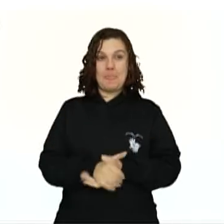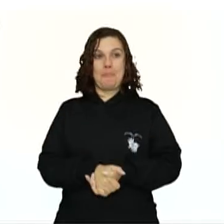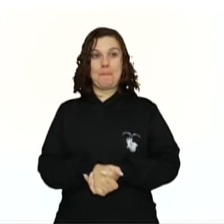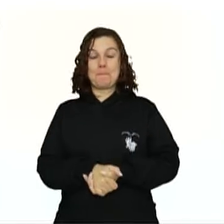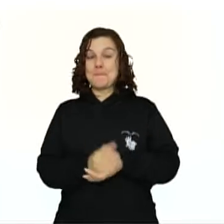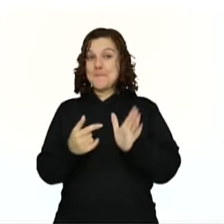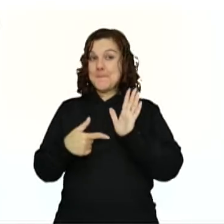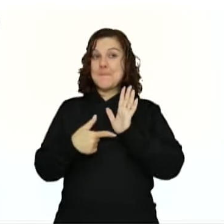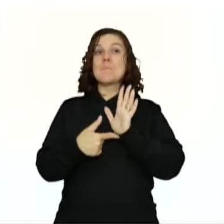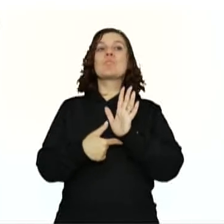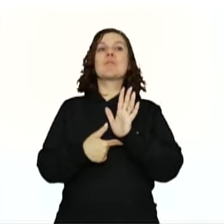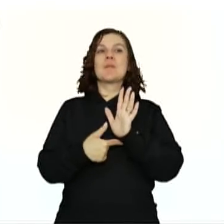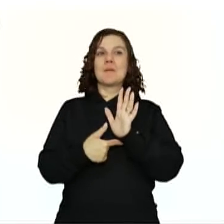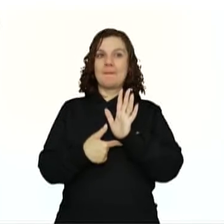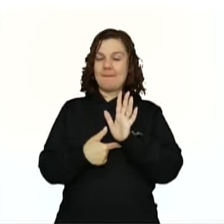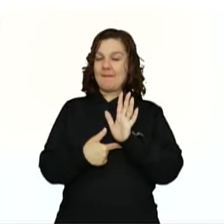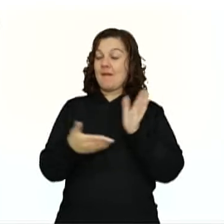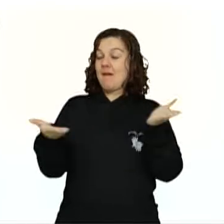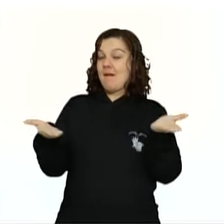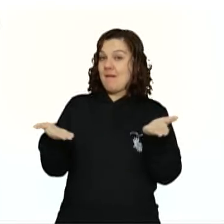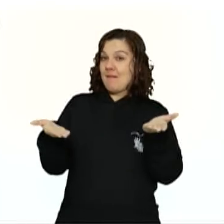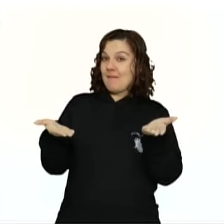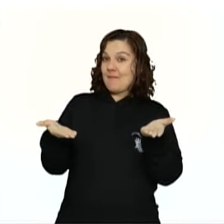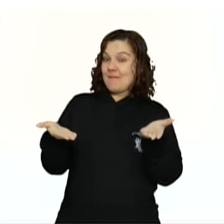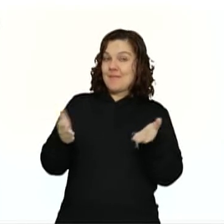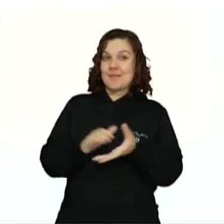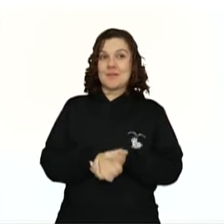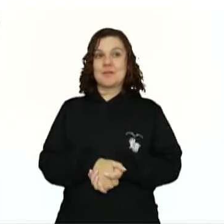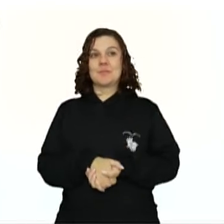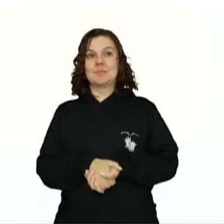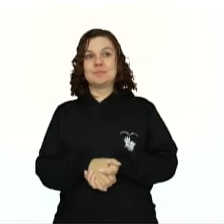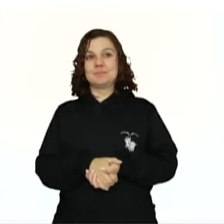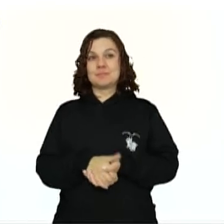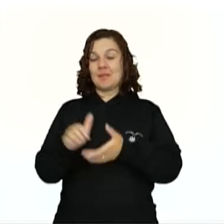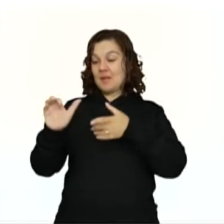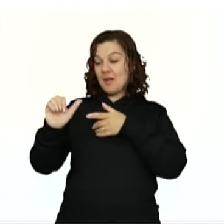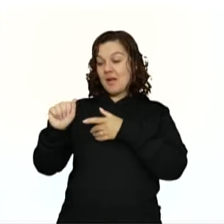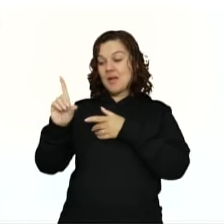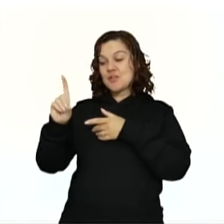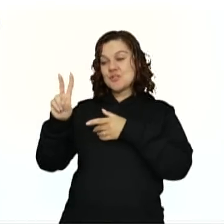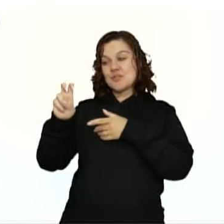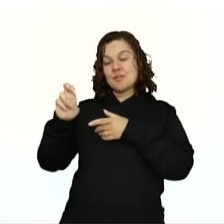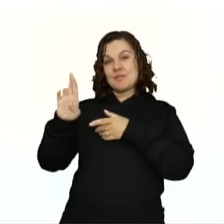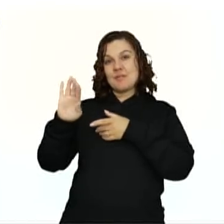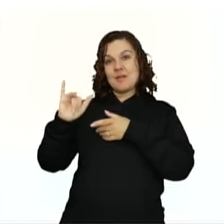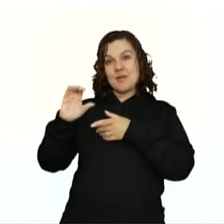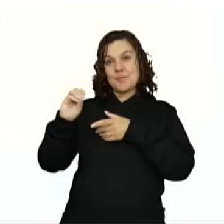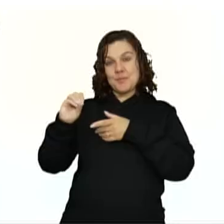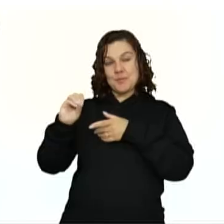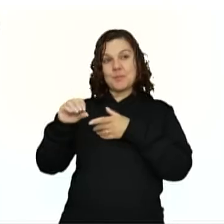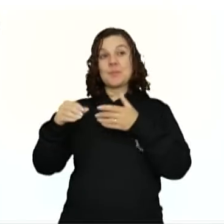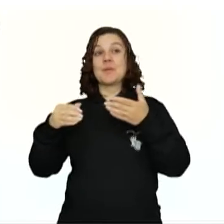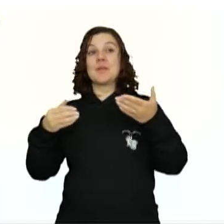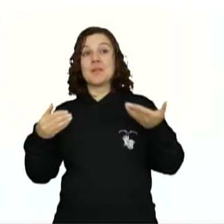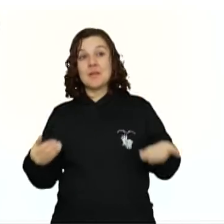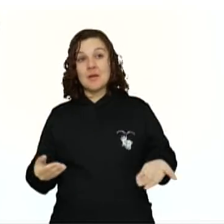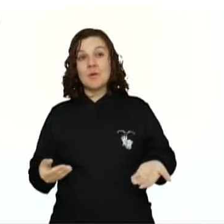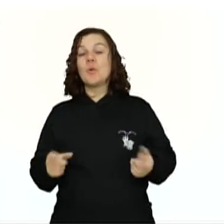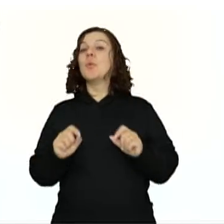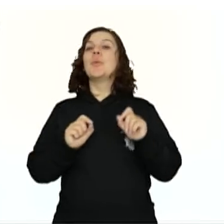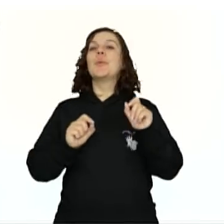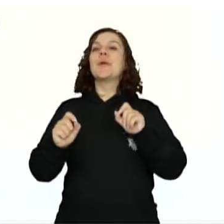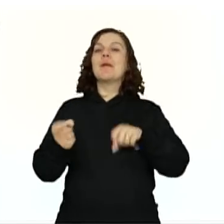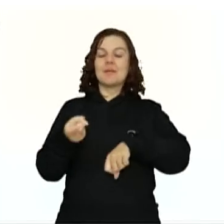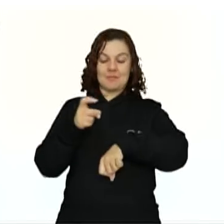está marcado o advérbio aqui, agora. Nós temos que ele